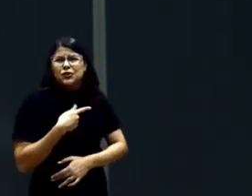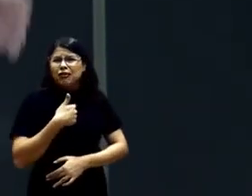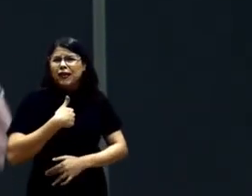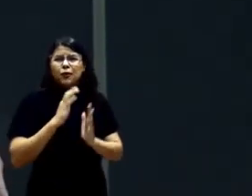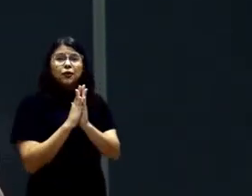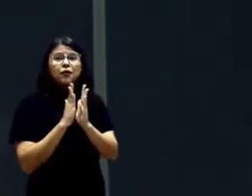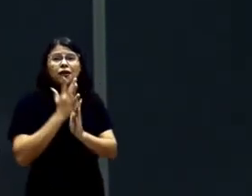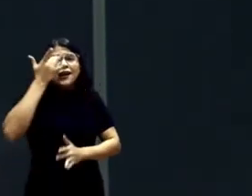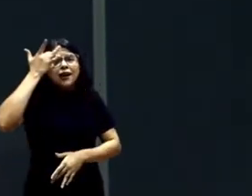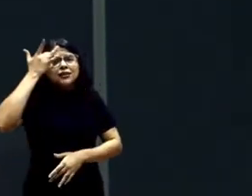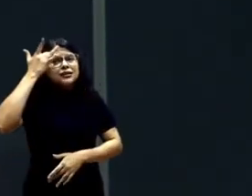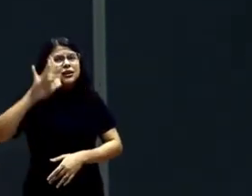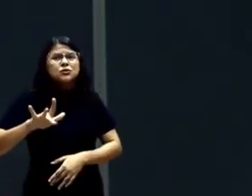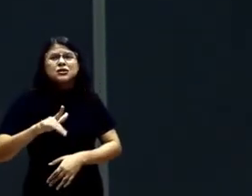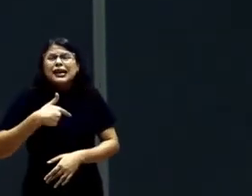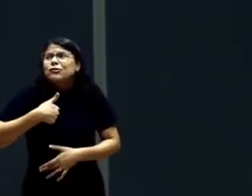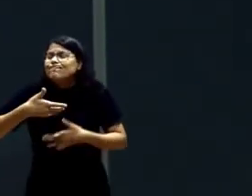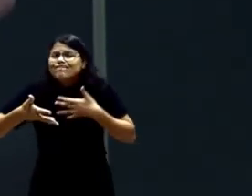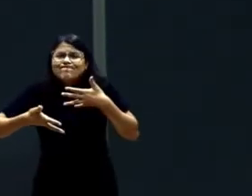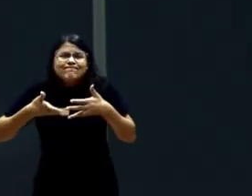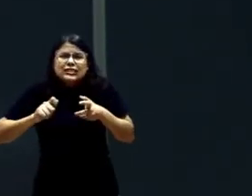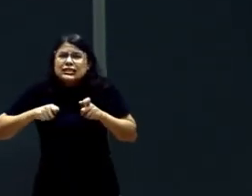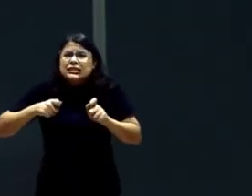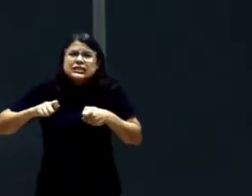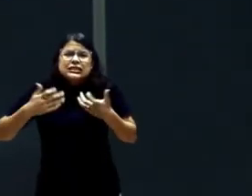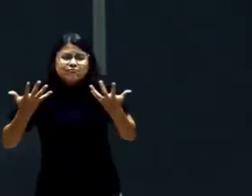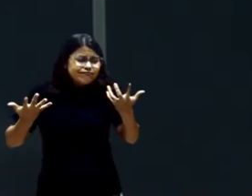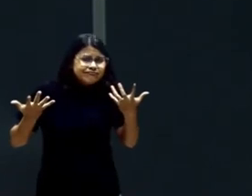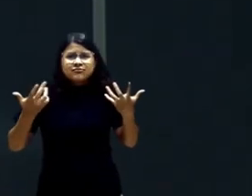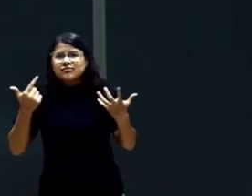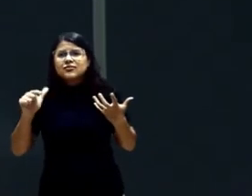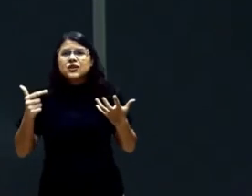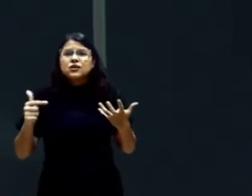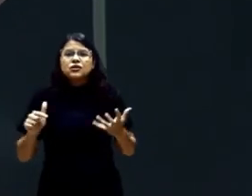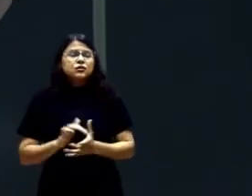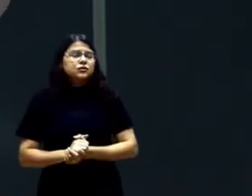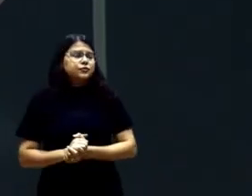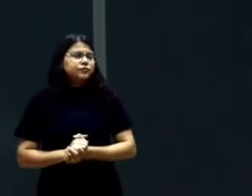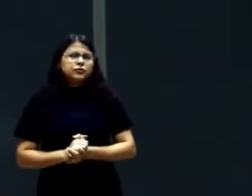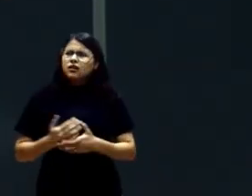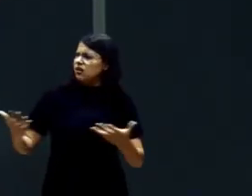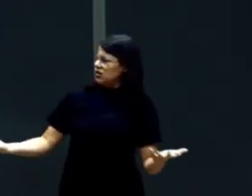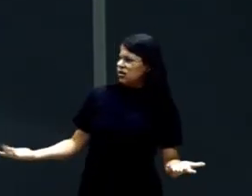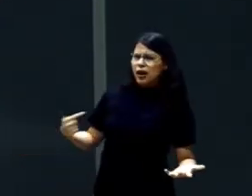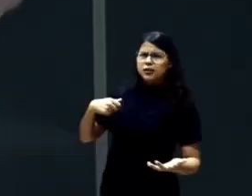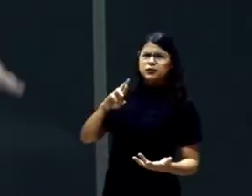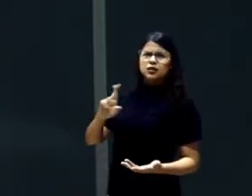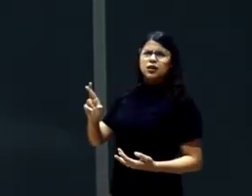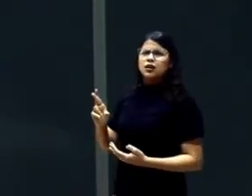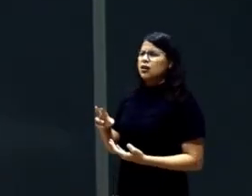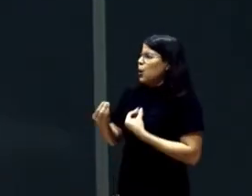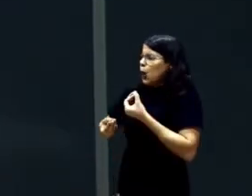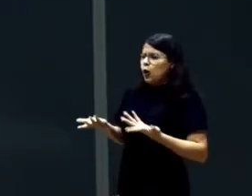Comece a sua oração só agradecendo. Você vai ver quantos minutos você vai passar na presença de Deus somente agradecendo.